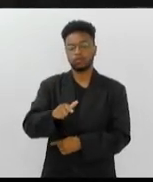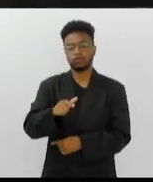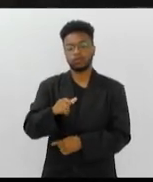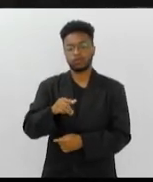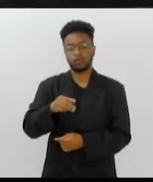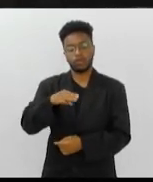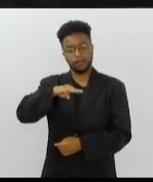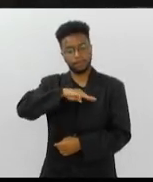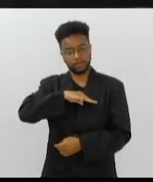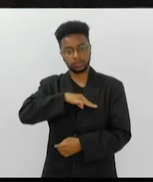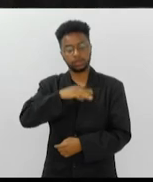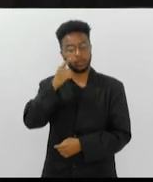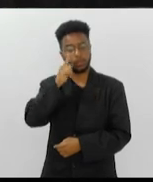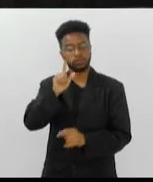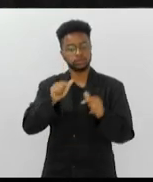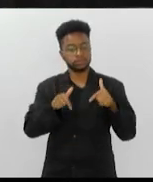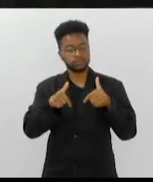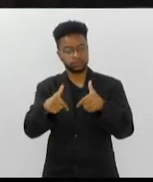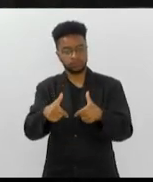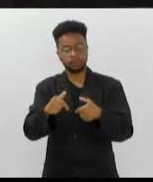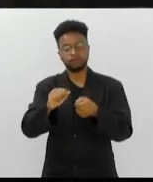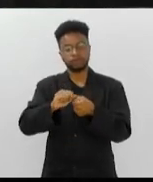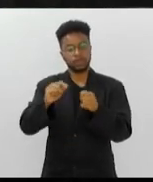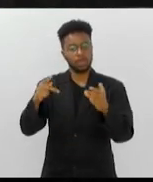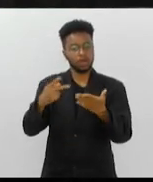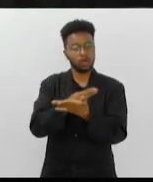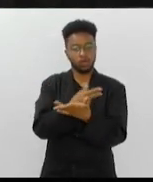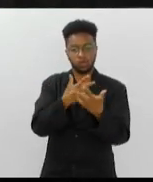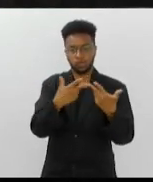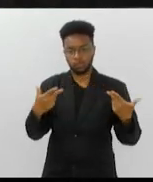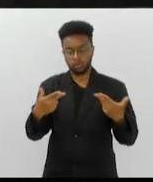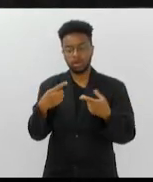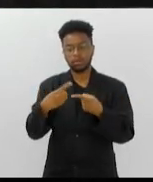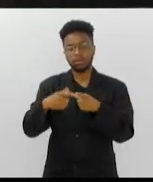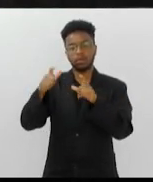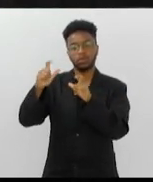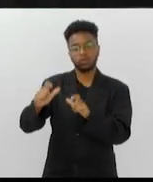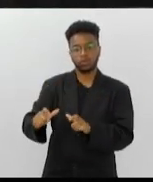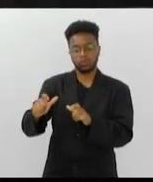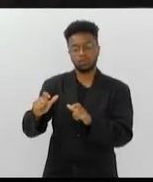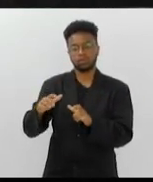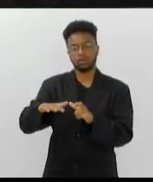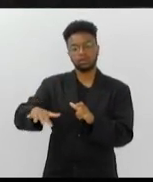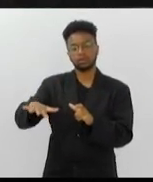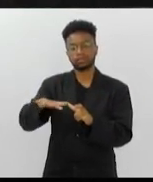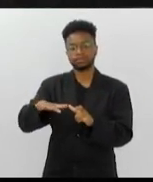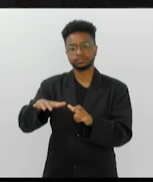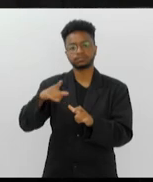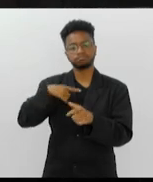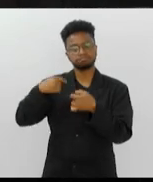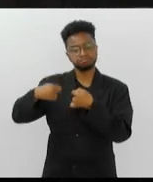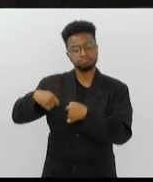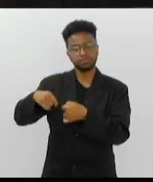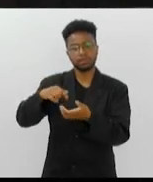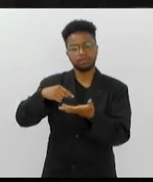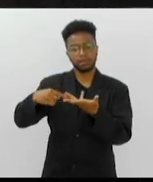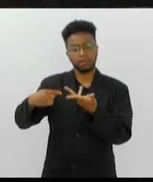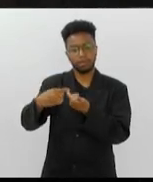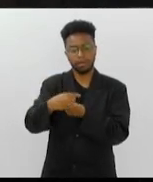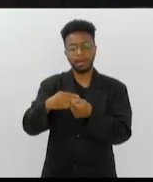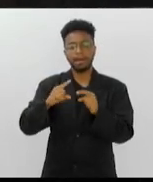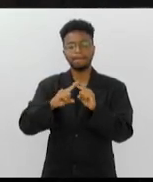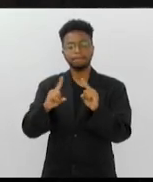Madureira fez acontecer. A terra, ou seja, o local que é, a demanda que é em Madureira, que